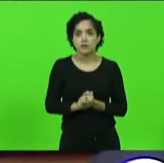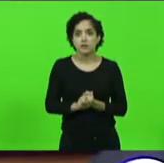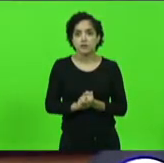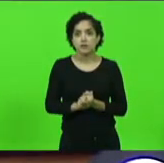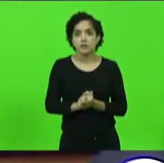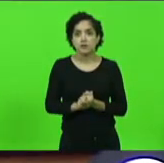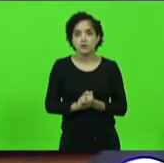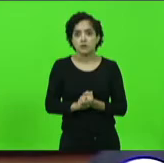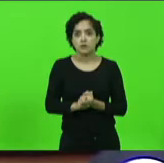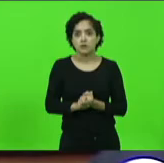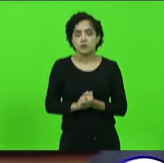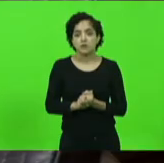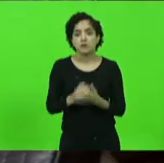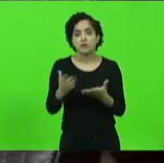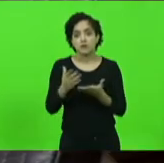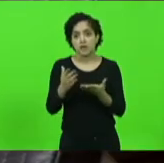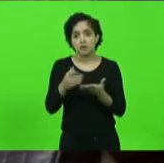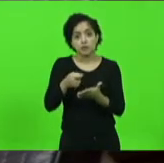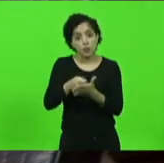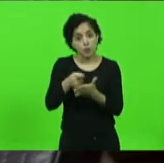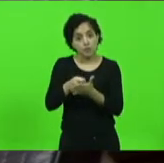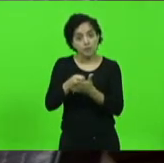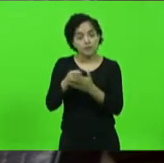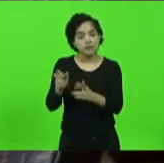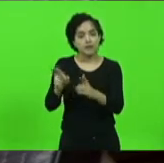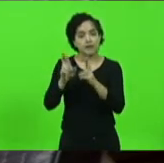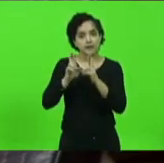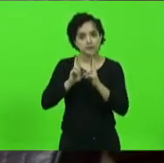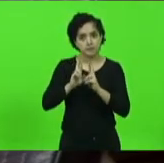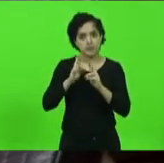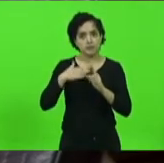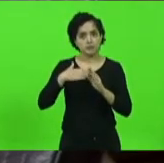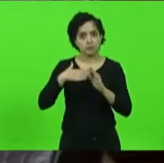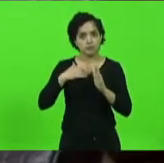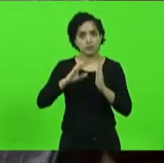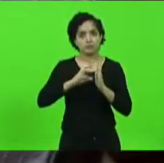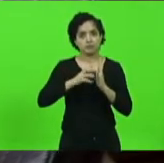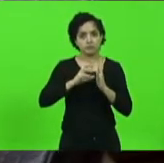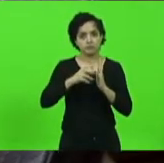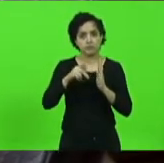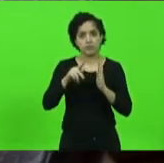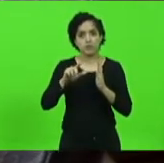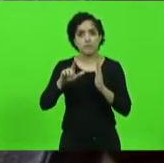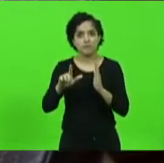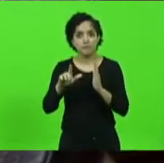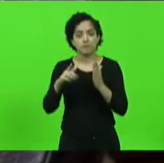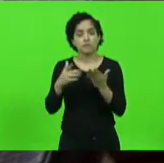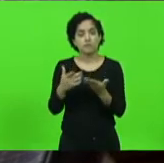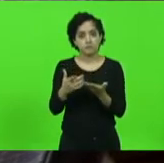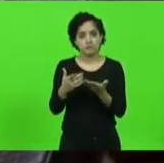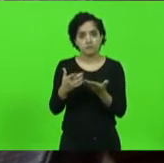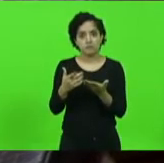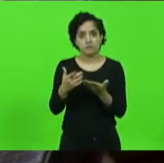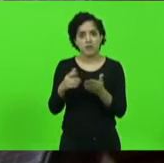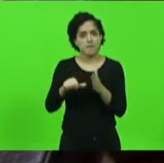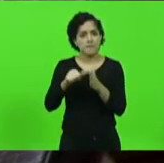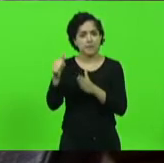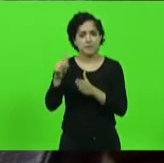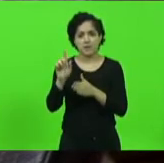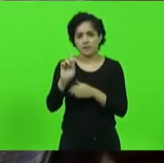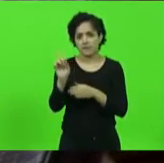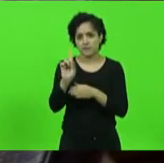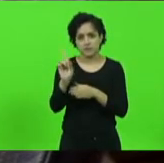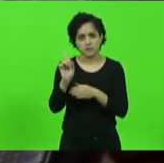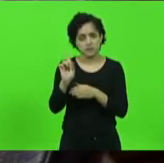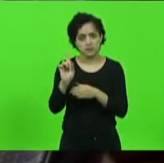Não, não, senhor. Estou cobrando respeito ao deputado do meu partido e a mim, que também foi desrespeitado. Não é a primeira vez que o senhor